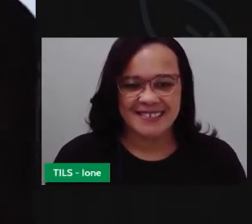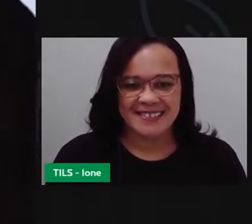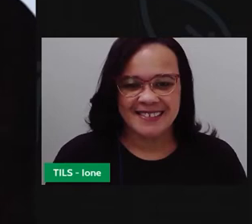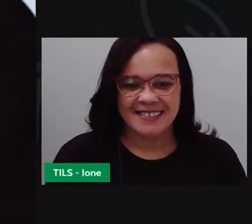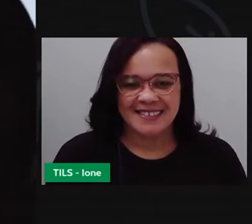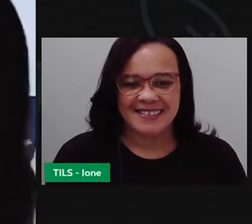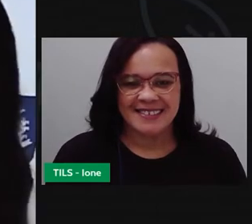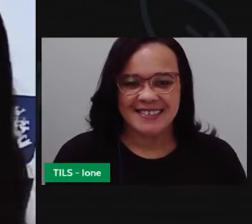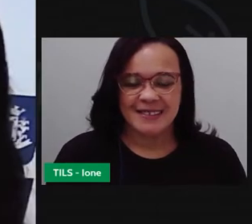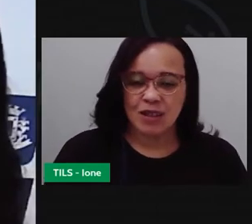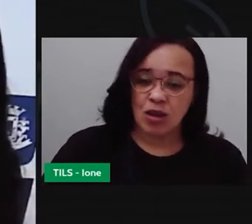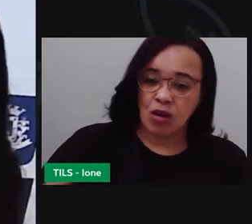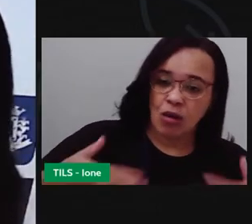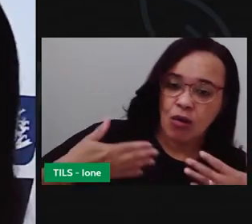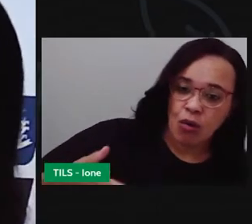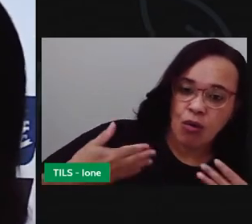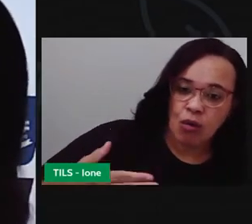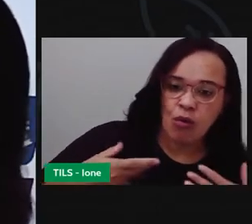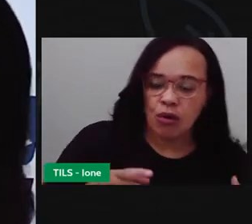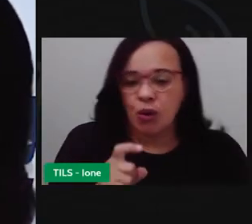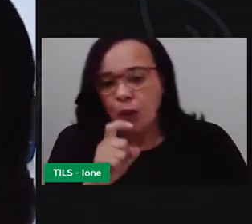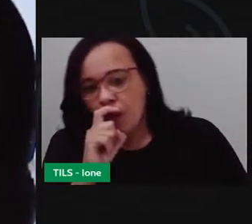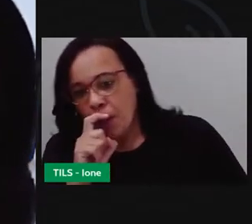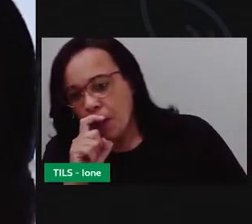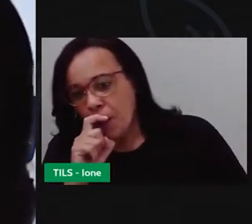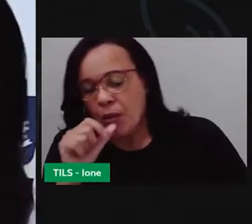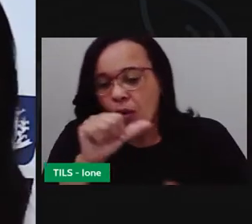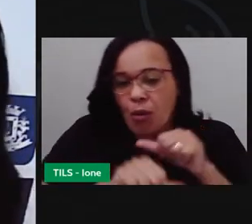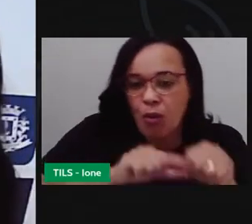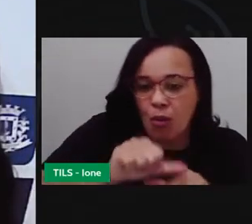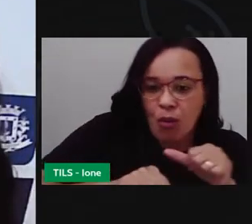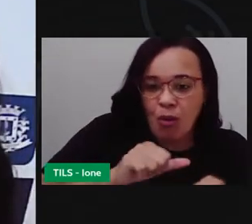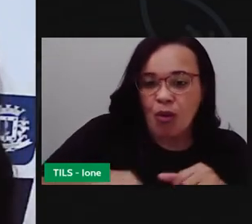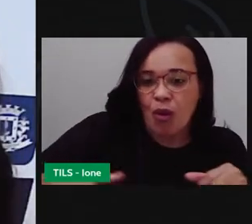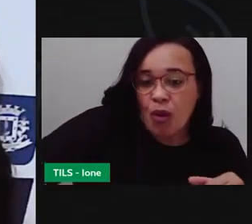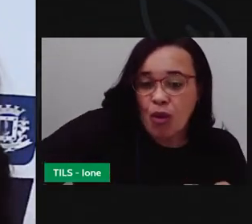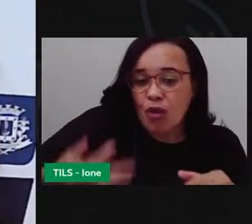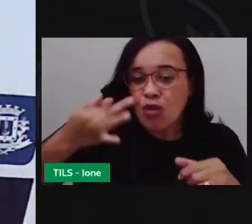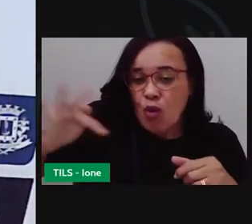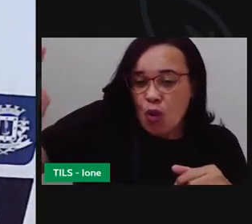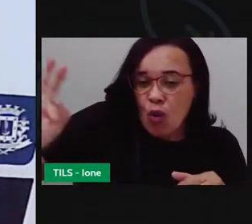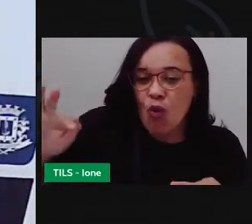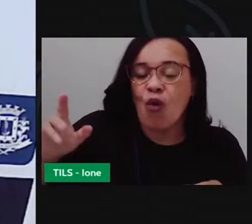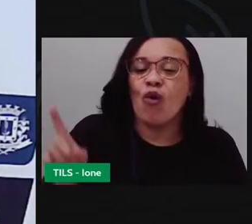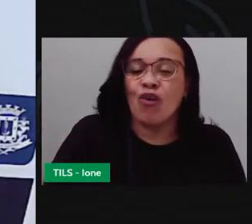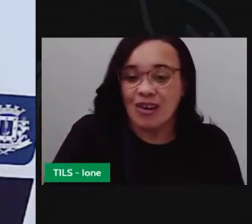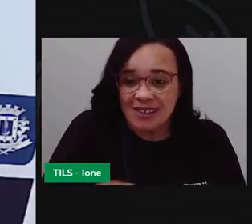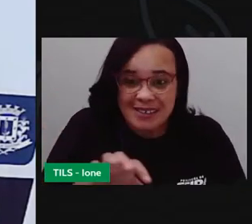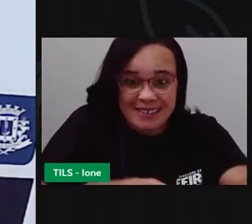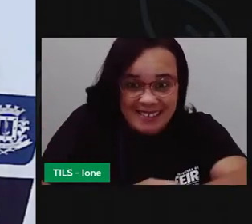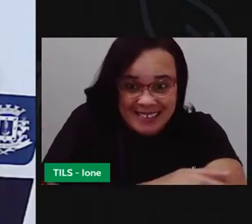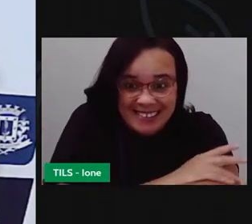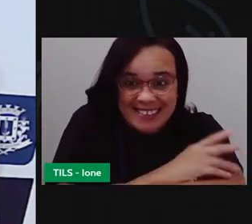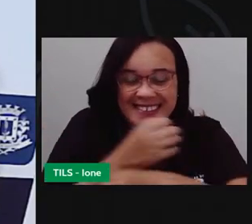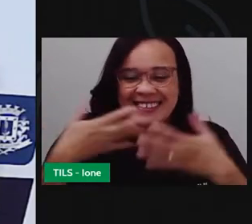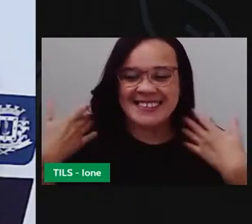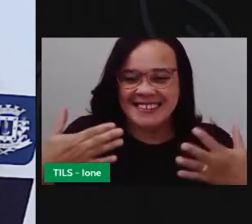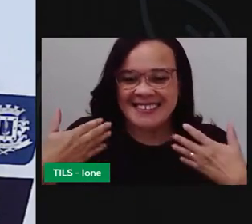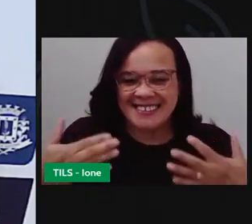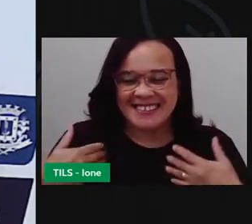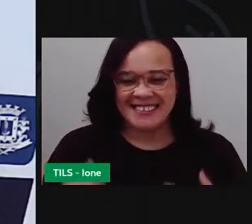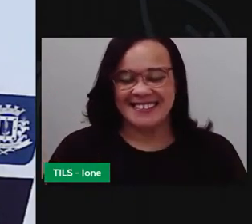Ora calor, ora frio, e também dor de barriga. Um comprido arrepio e alegria em seguida.